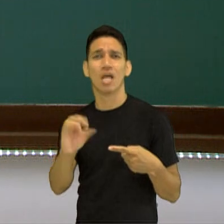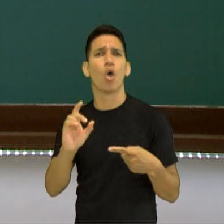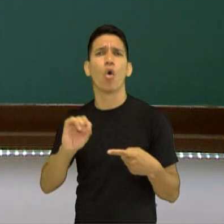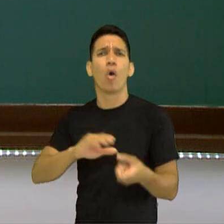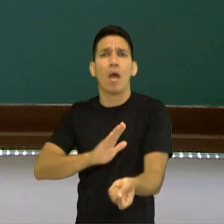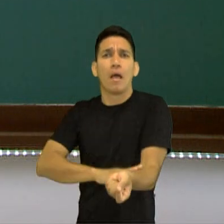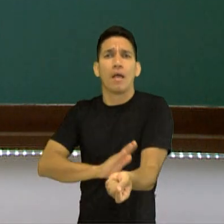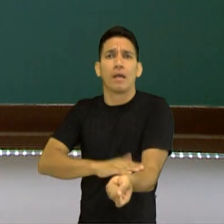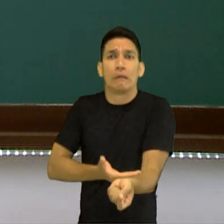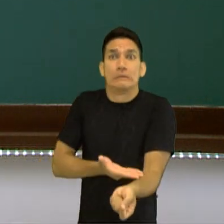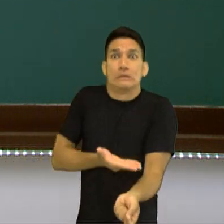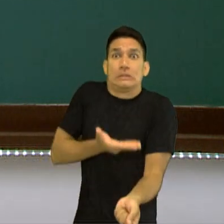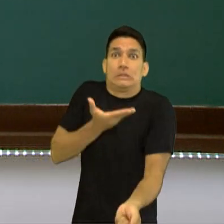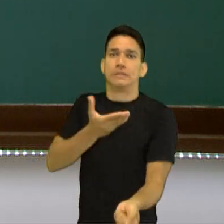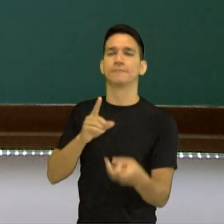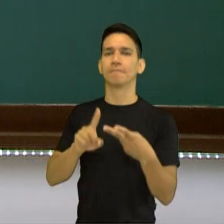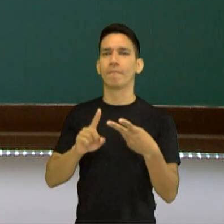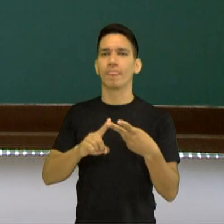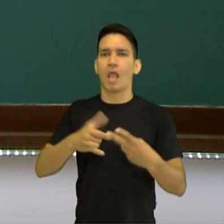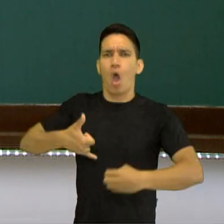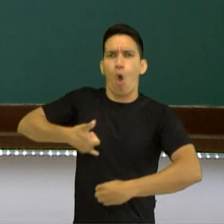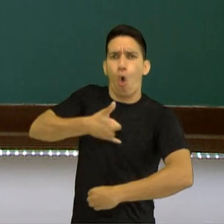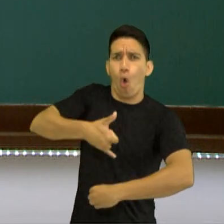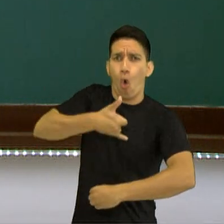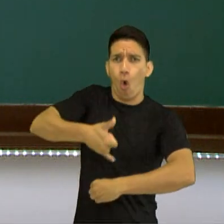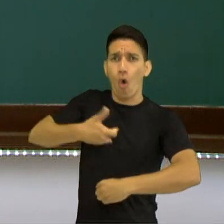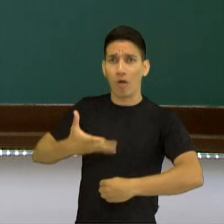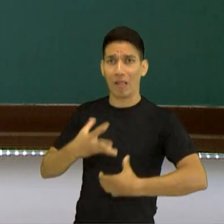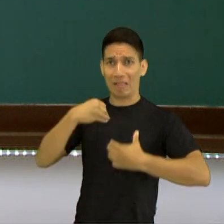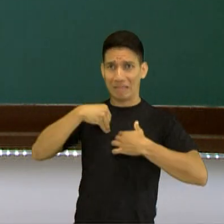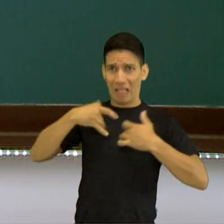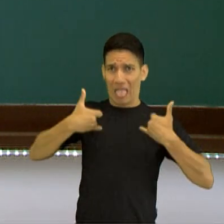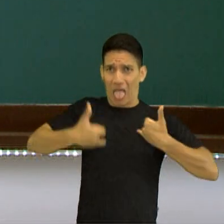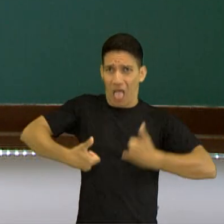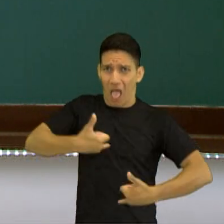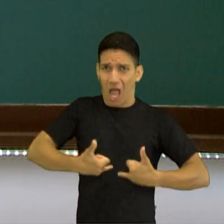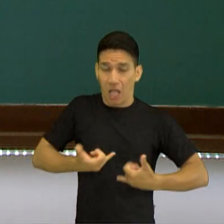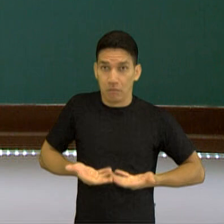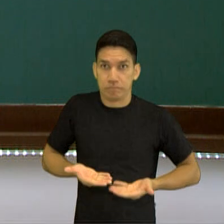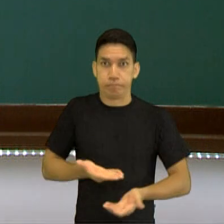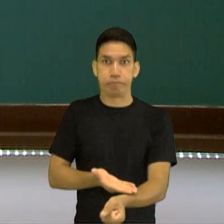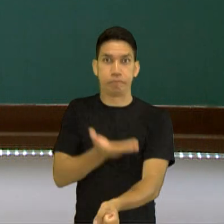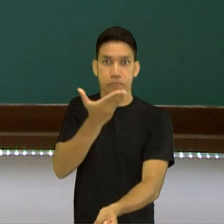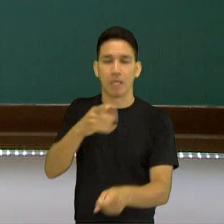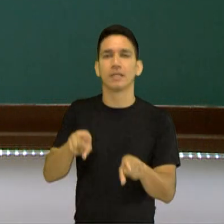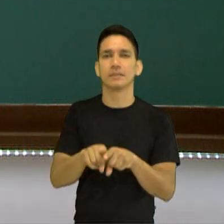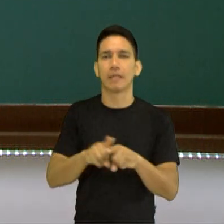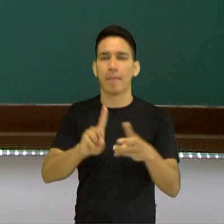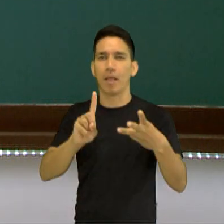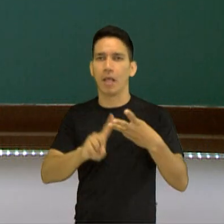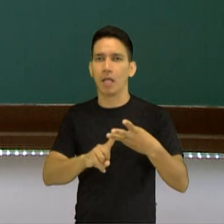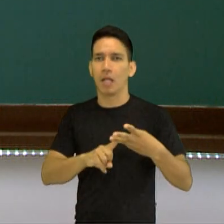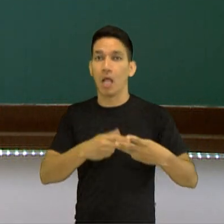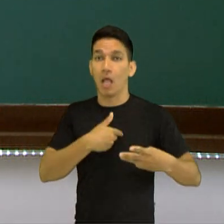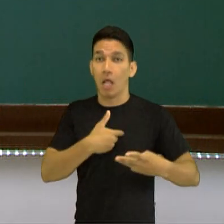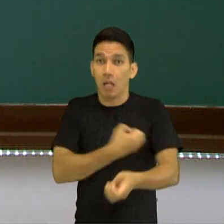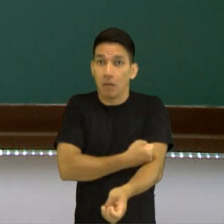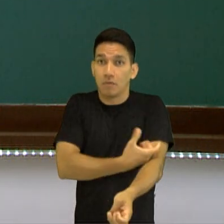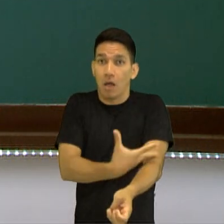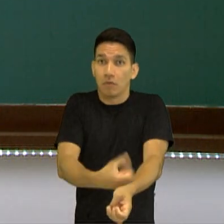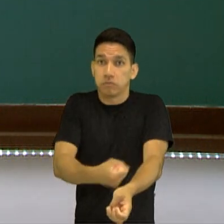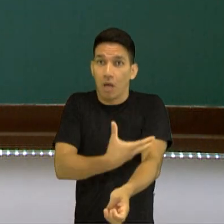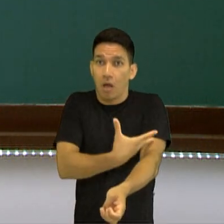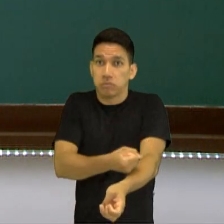o colesterol pode ficar elevado também, doenças cardiovasculares são muito comuns entre